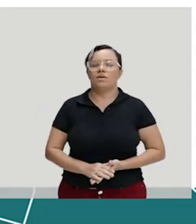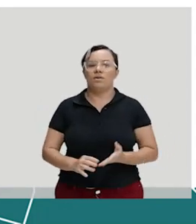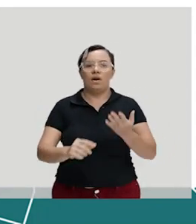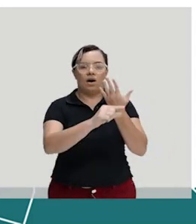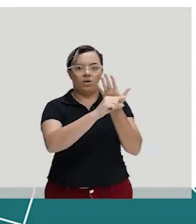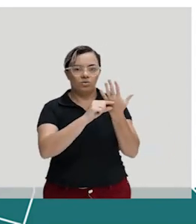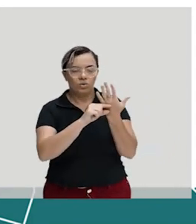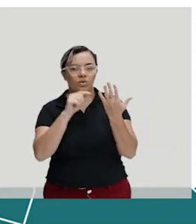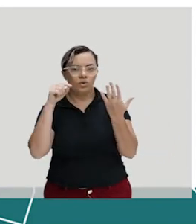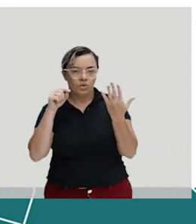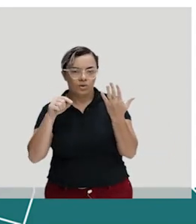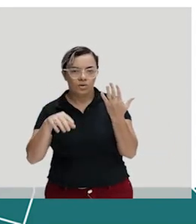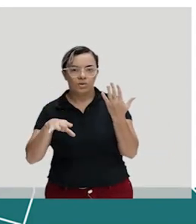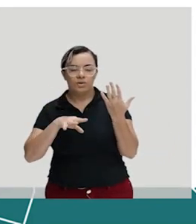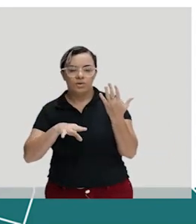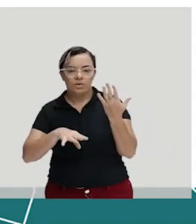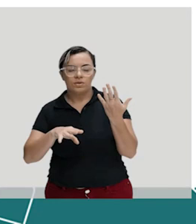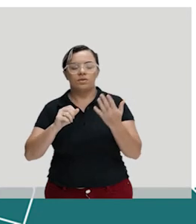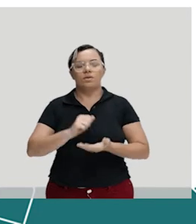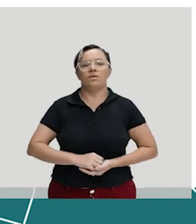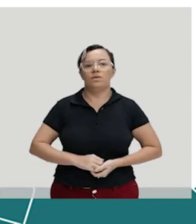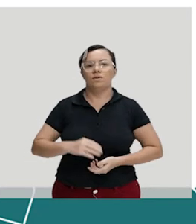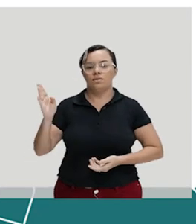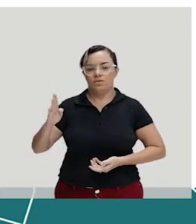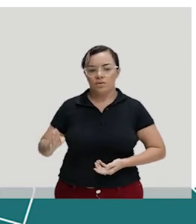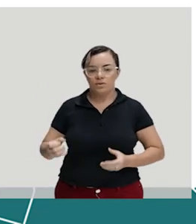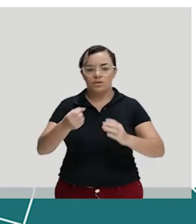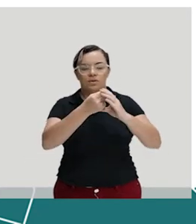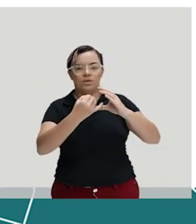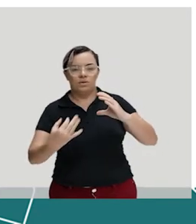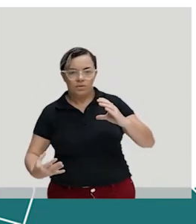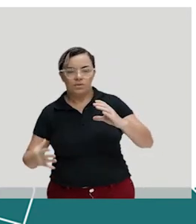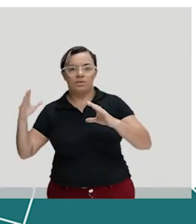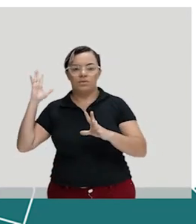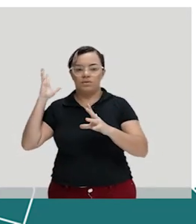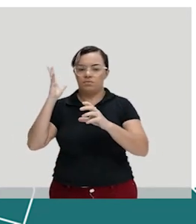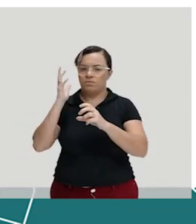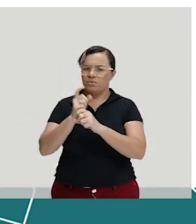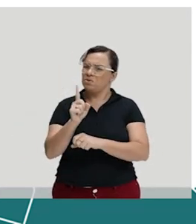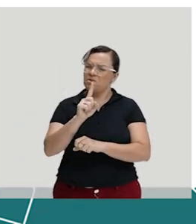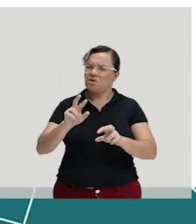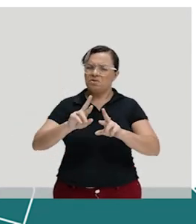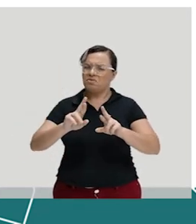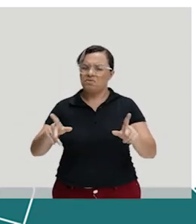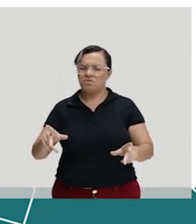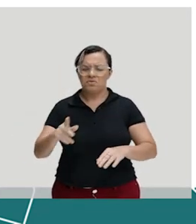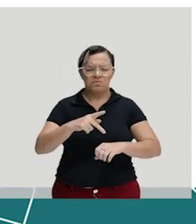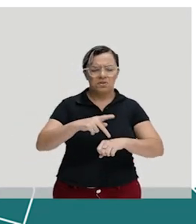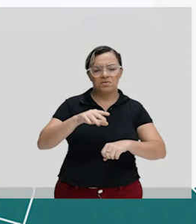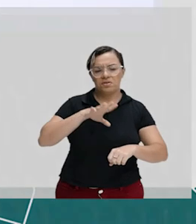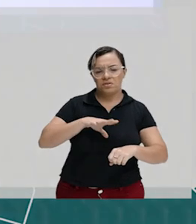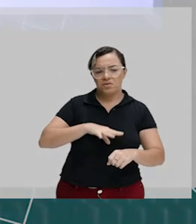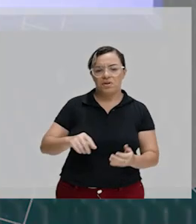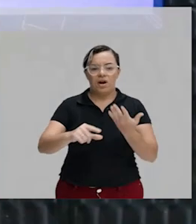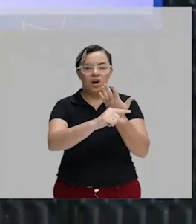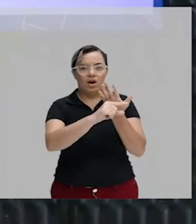eu acho simbolismo no Brasil vamos falar das das características no caso revelas que não difere da de Portugal autores e obras